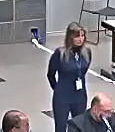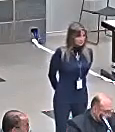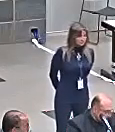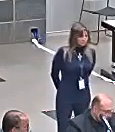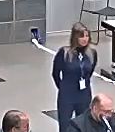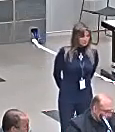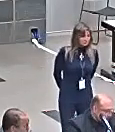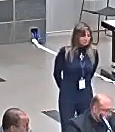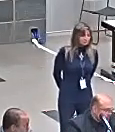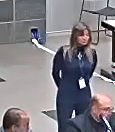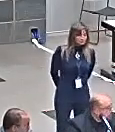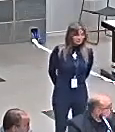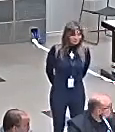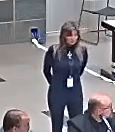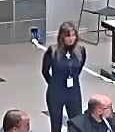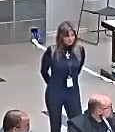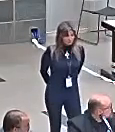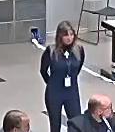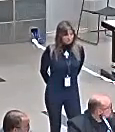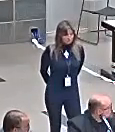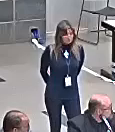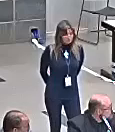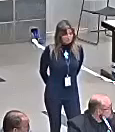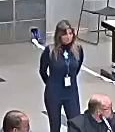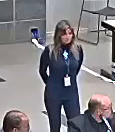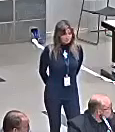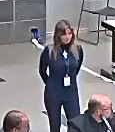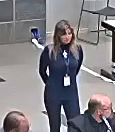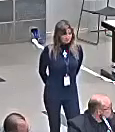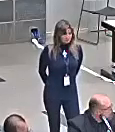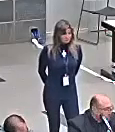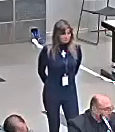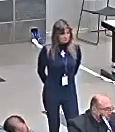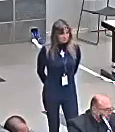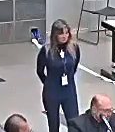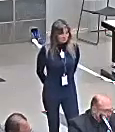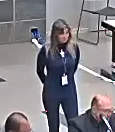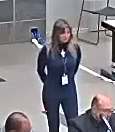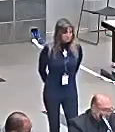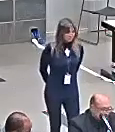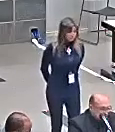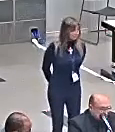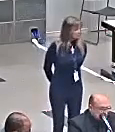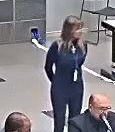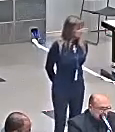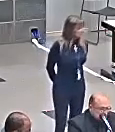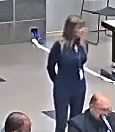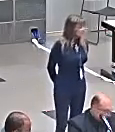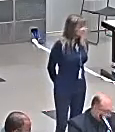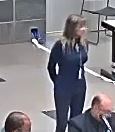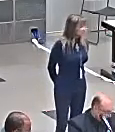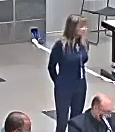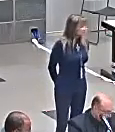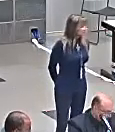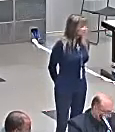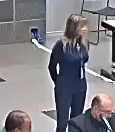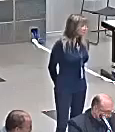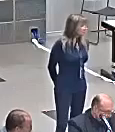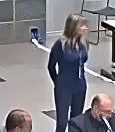pro professor cleito professor eh tanto a nota né quanto a aqui o despacho